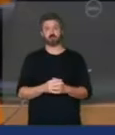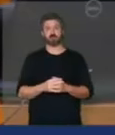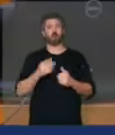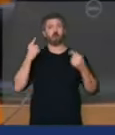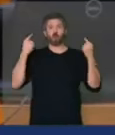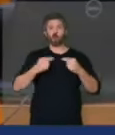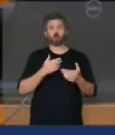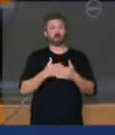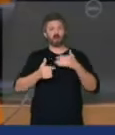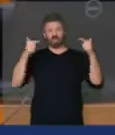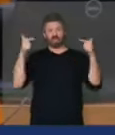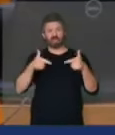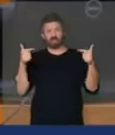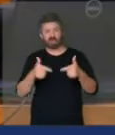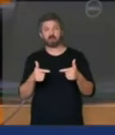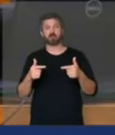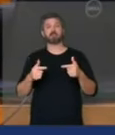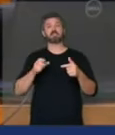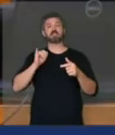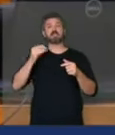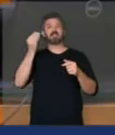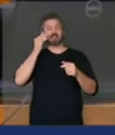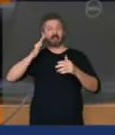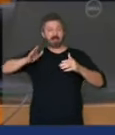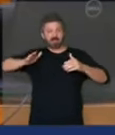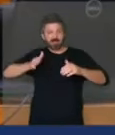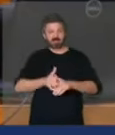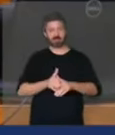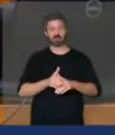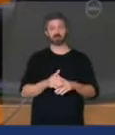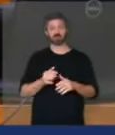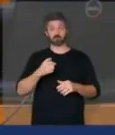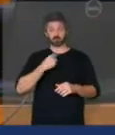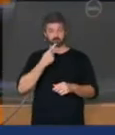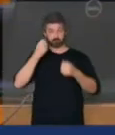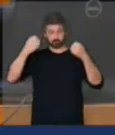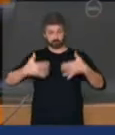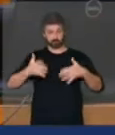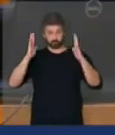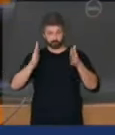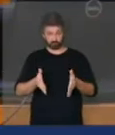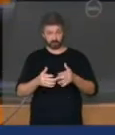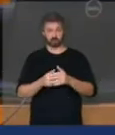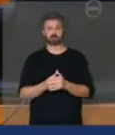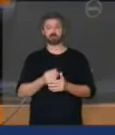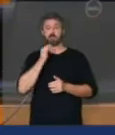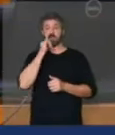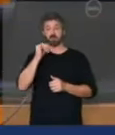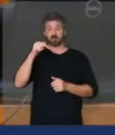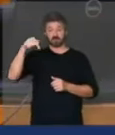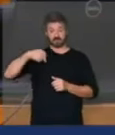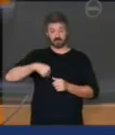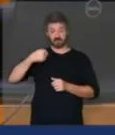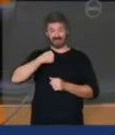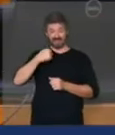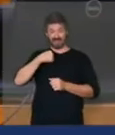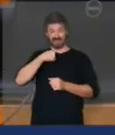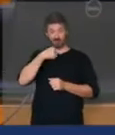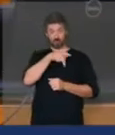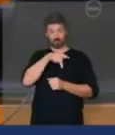qualquer ataque que a diminua. Feitas essas considerações, informo que esta